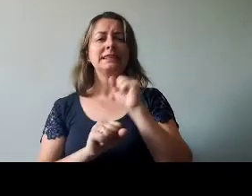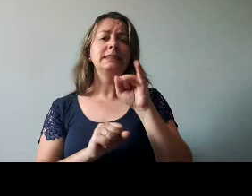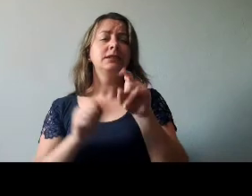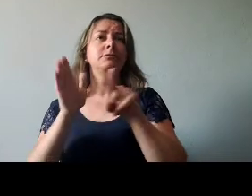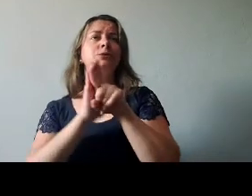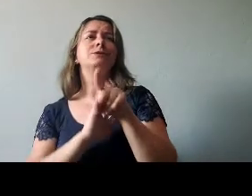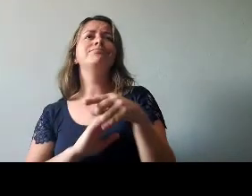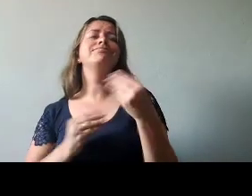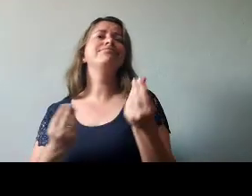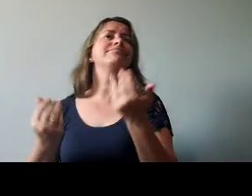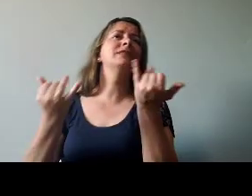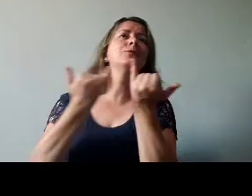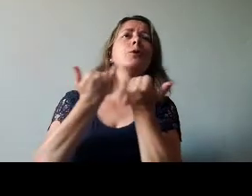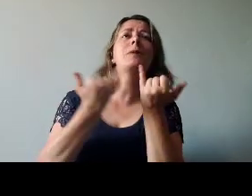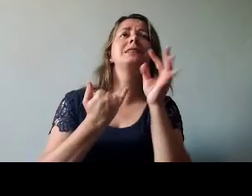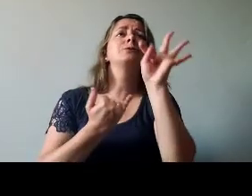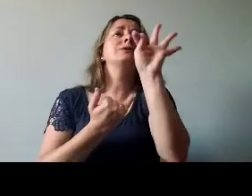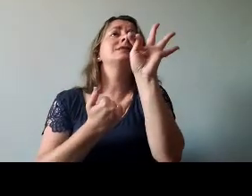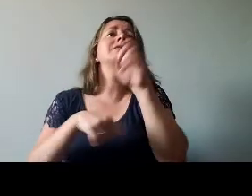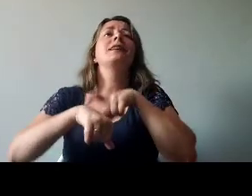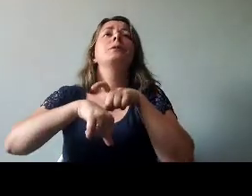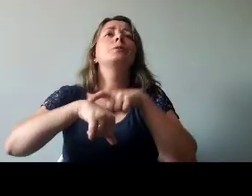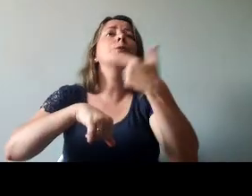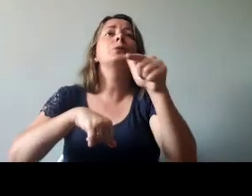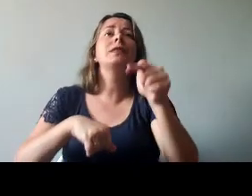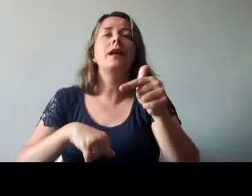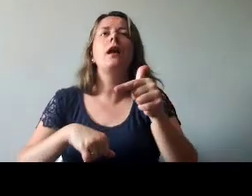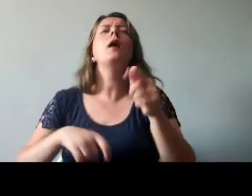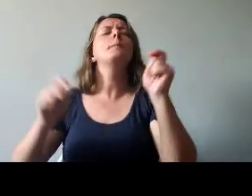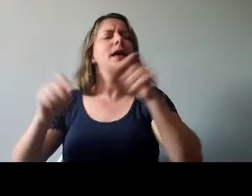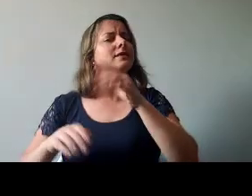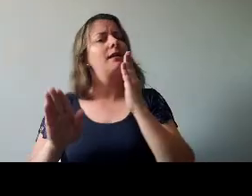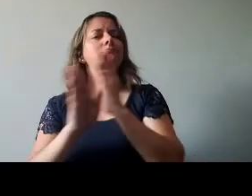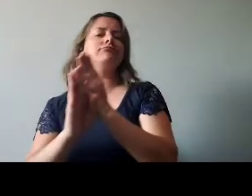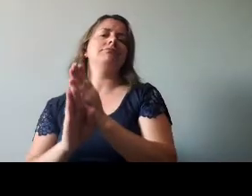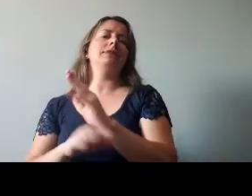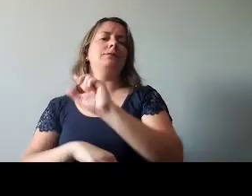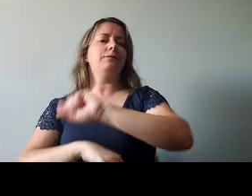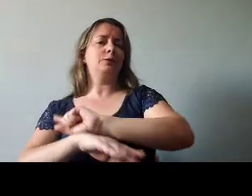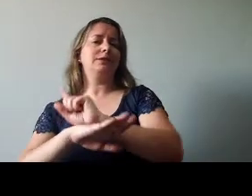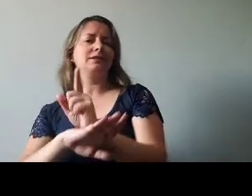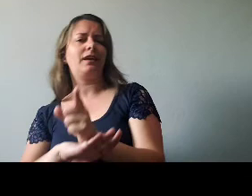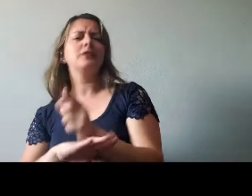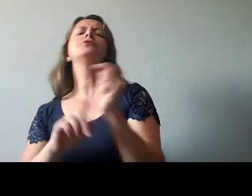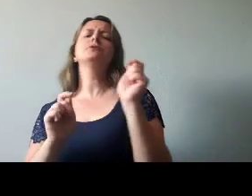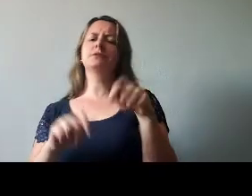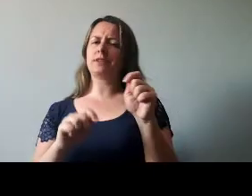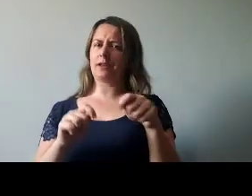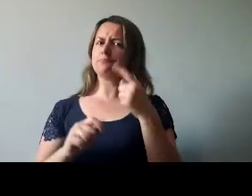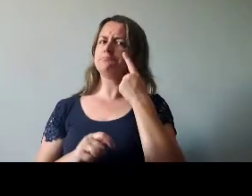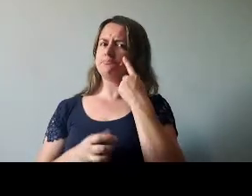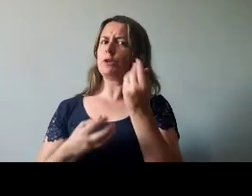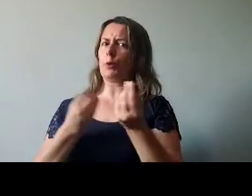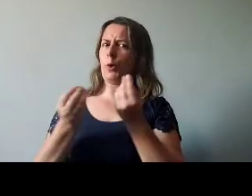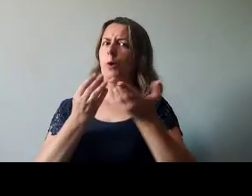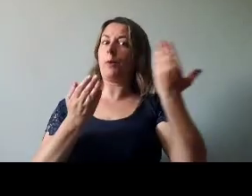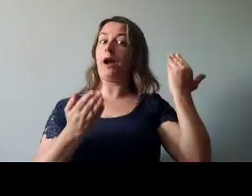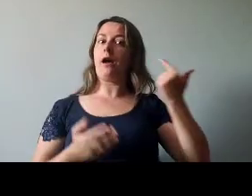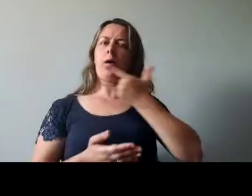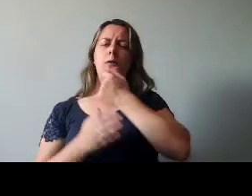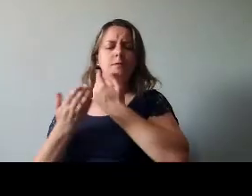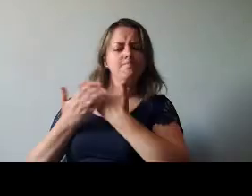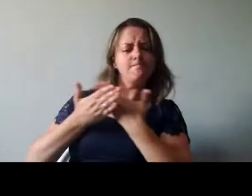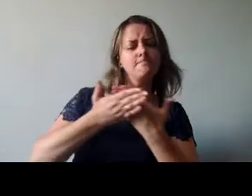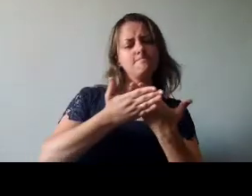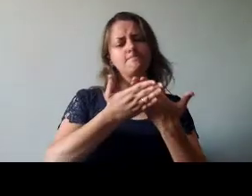não dependem do tempo diretamente, ok? Então, vamos ver como é que ele fez? Ele fez o